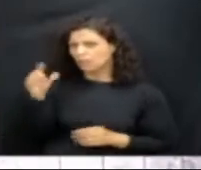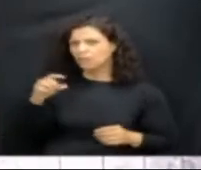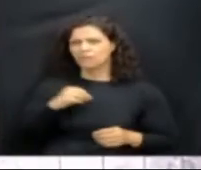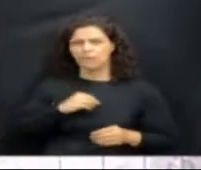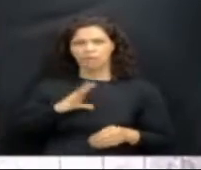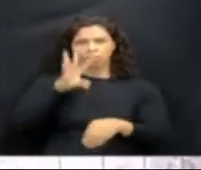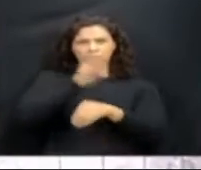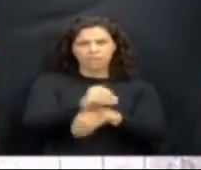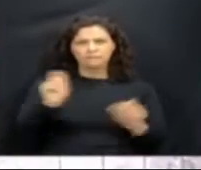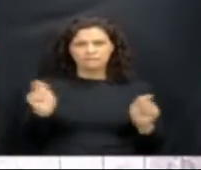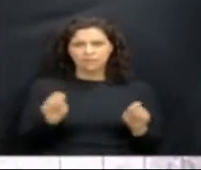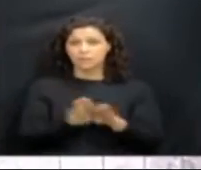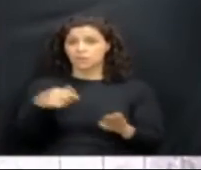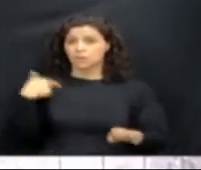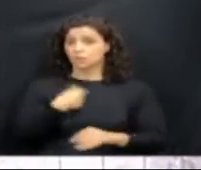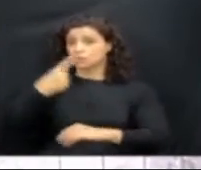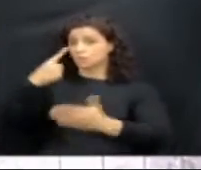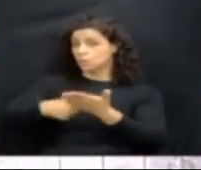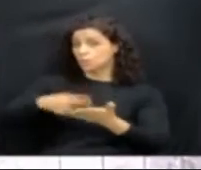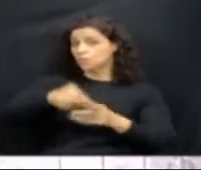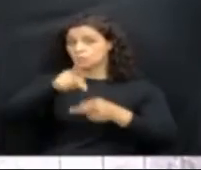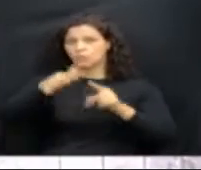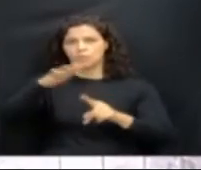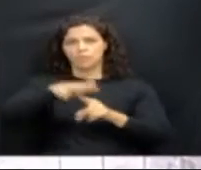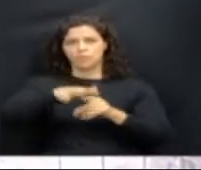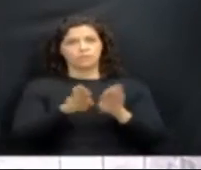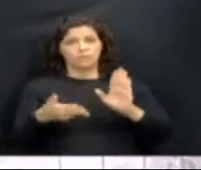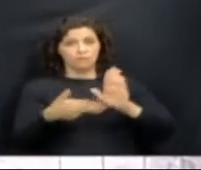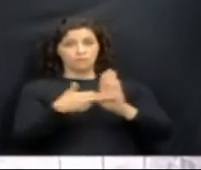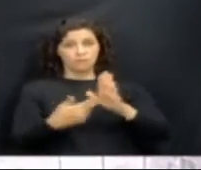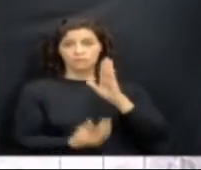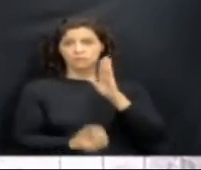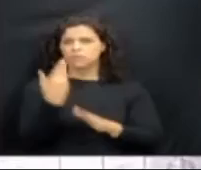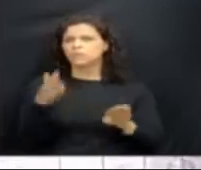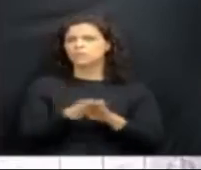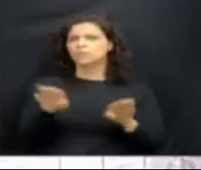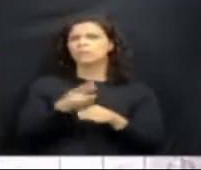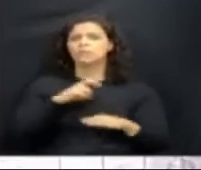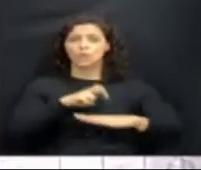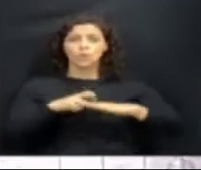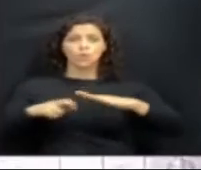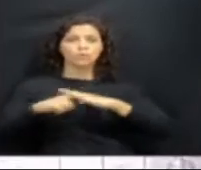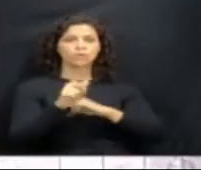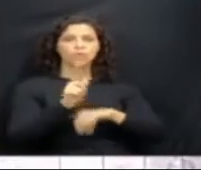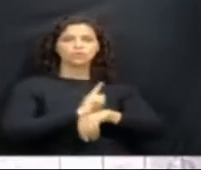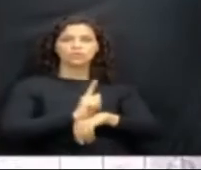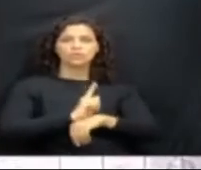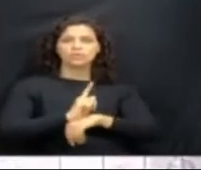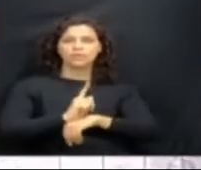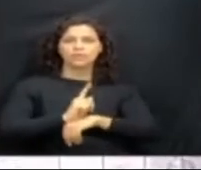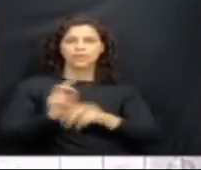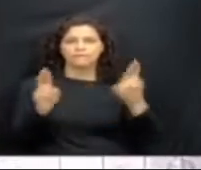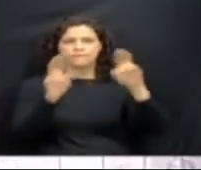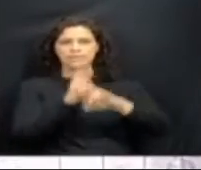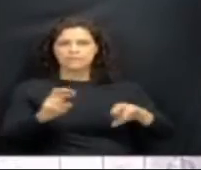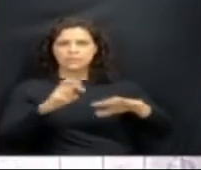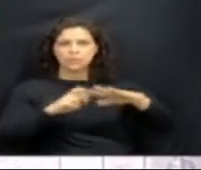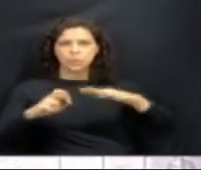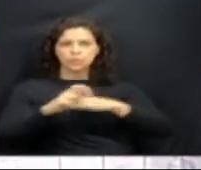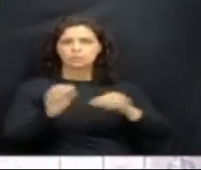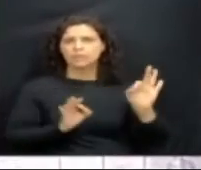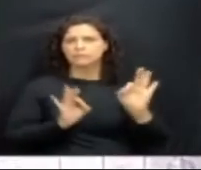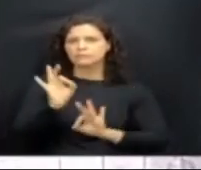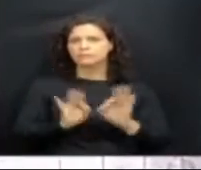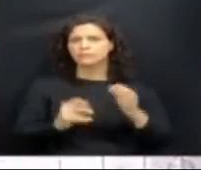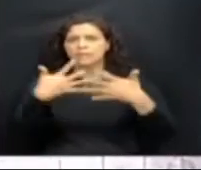homens e mulheres com compromisso com o povo do Paraná. Emendas que criam conselho de gestão, conselho de fiscalização, mecanismo